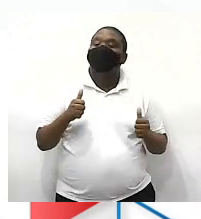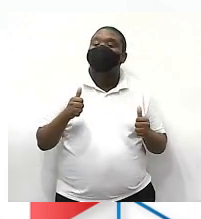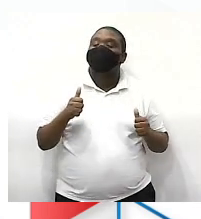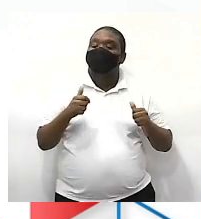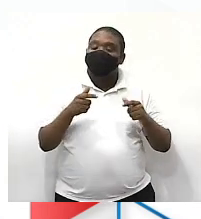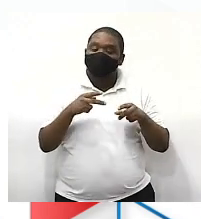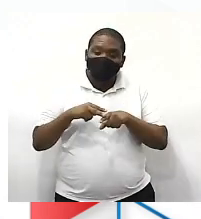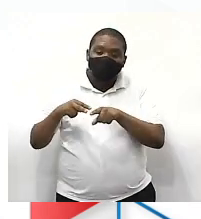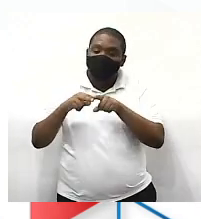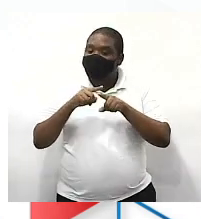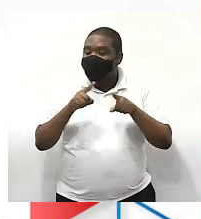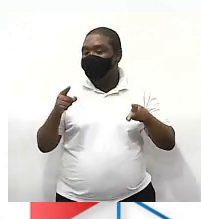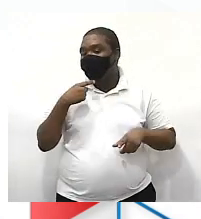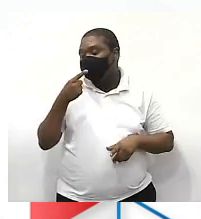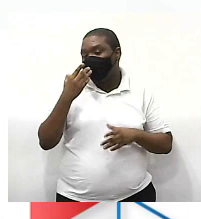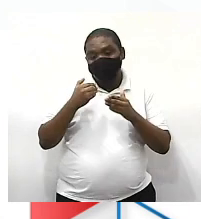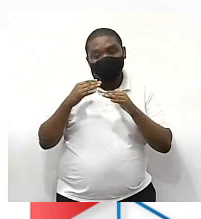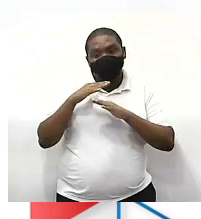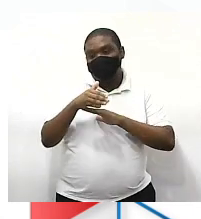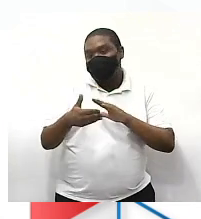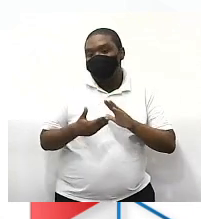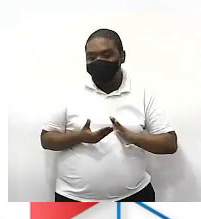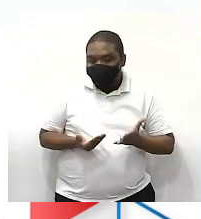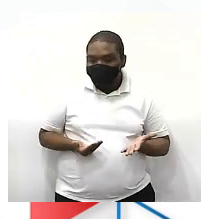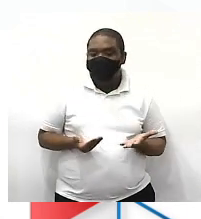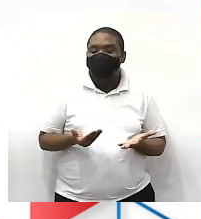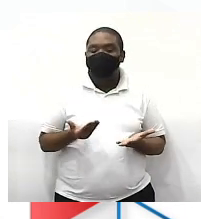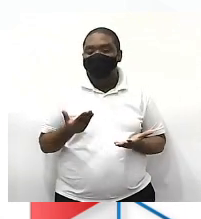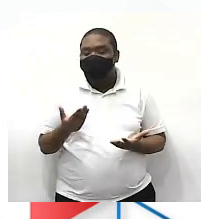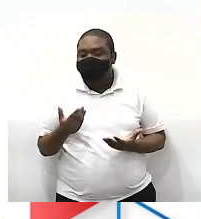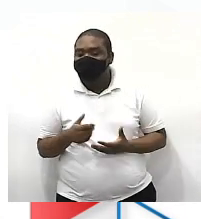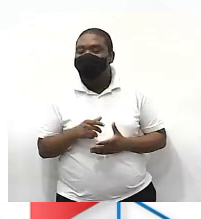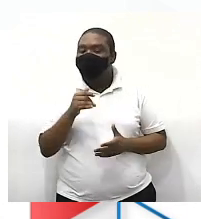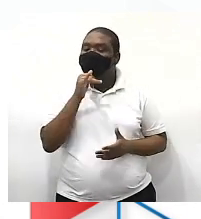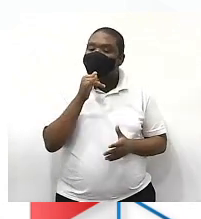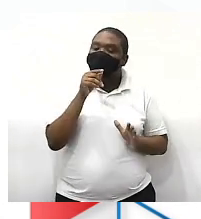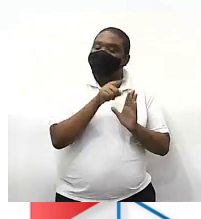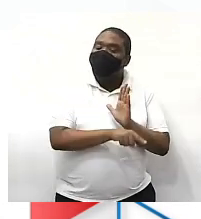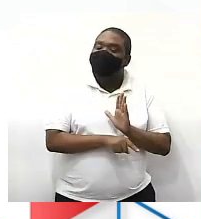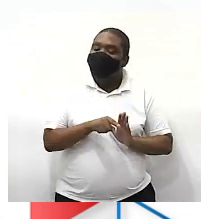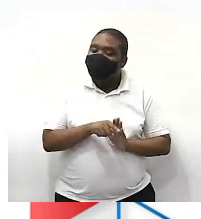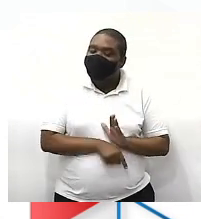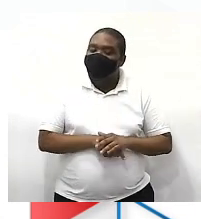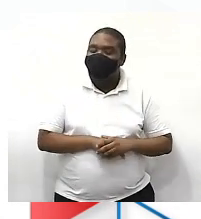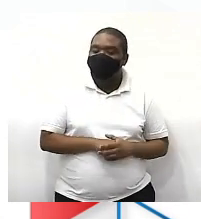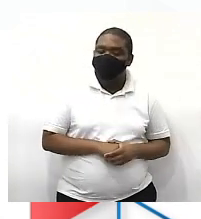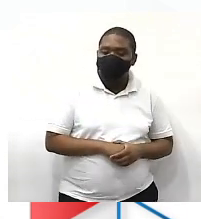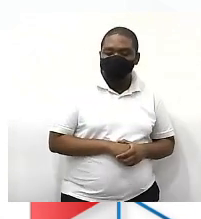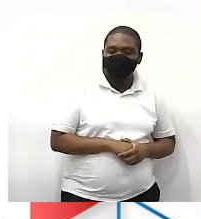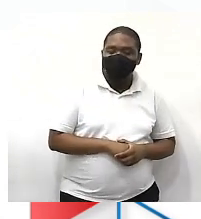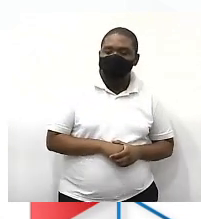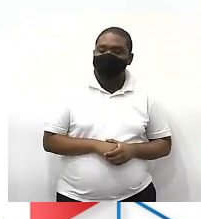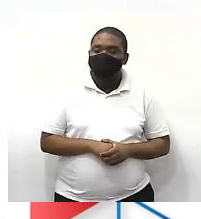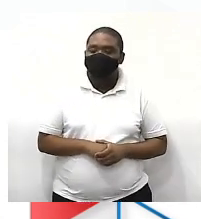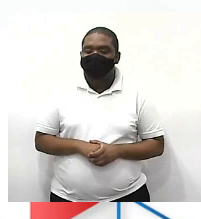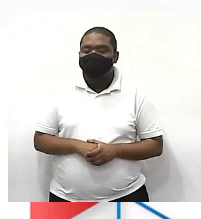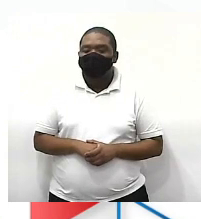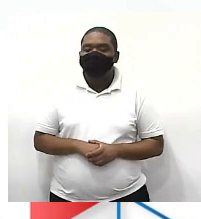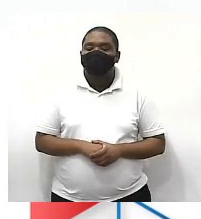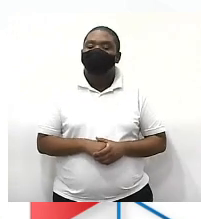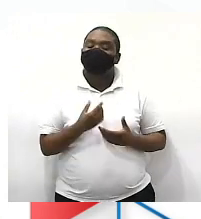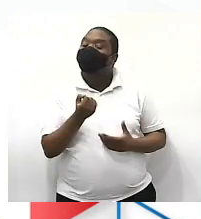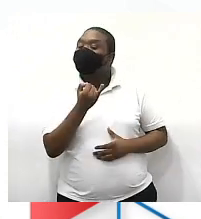não conseguiram comer inteira. E aí a pergunta é, 2 perguntas na verdade. Quantos pedaços Joana e